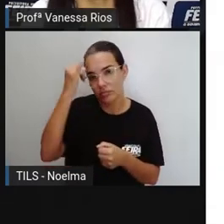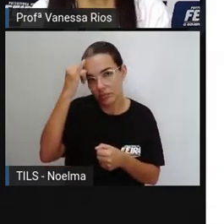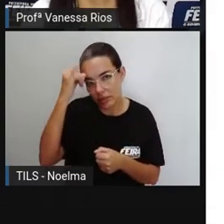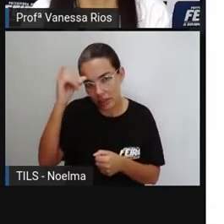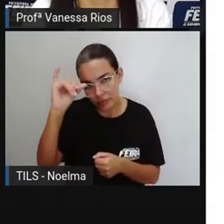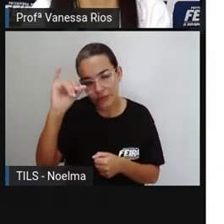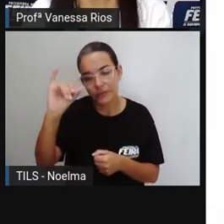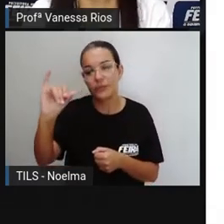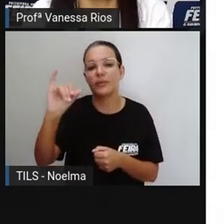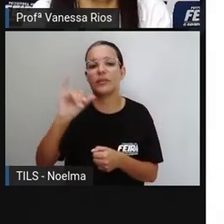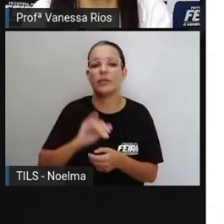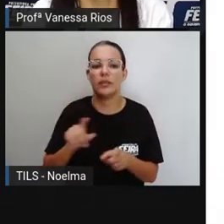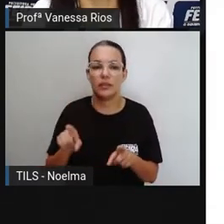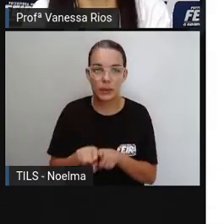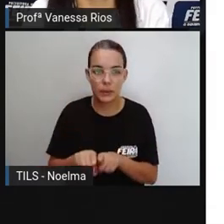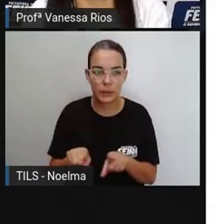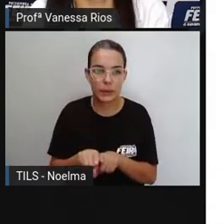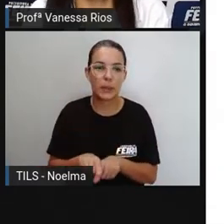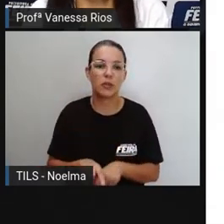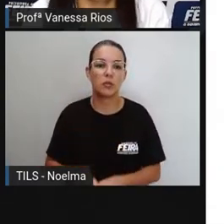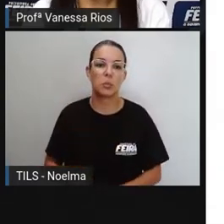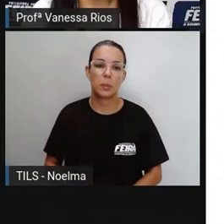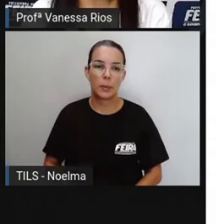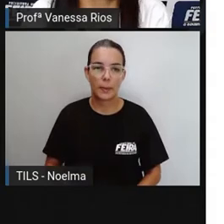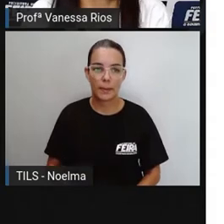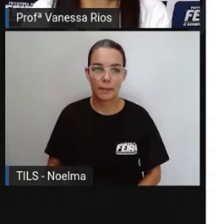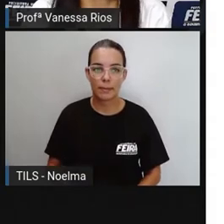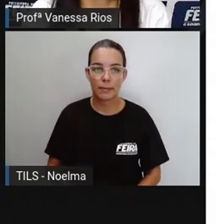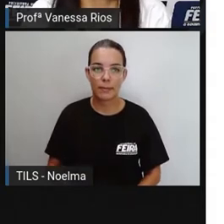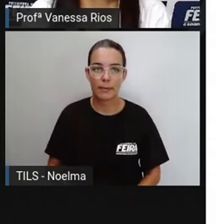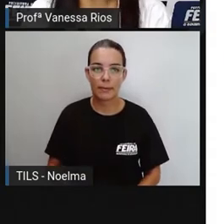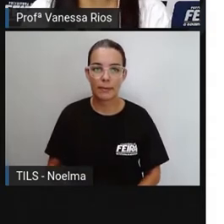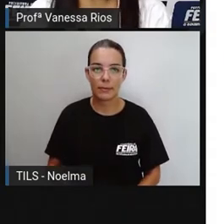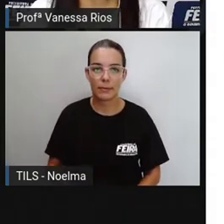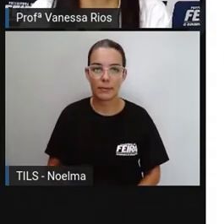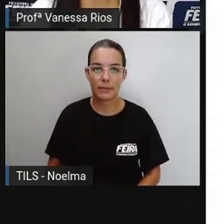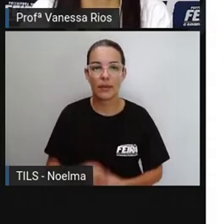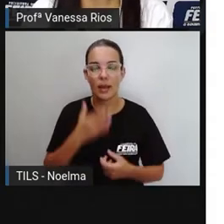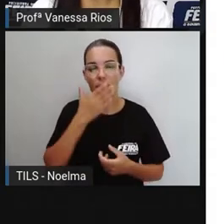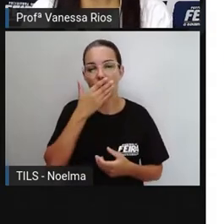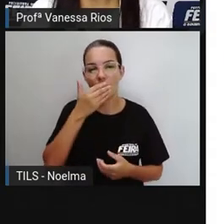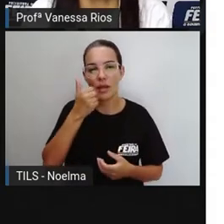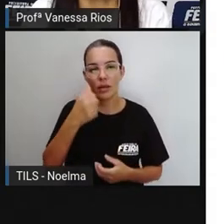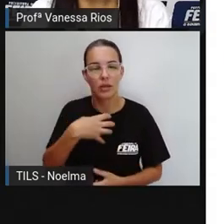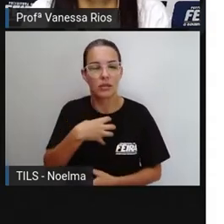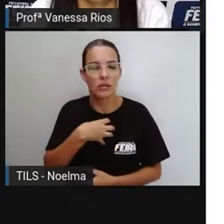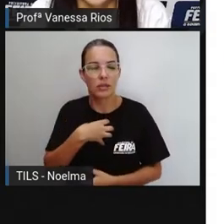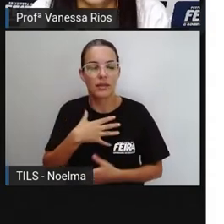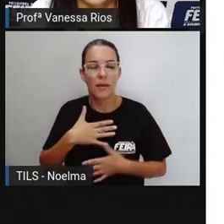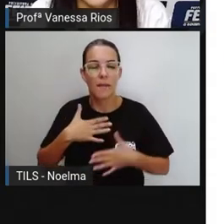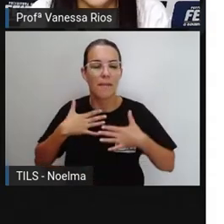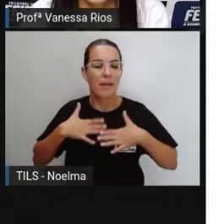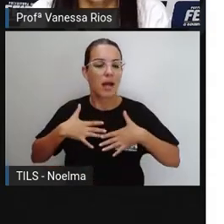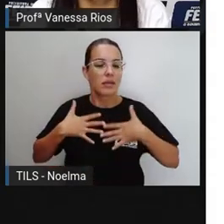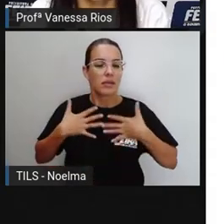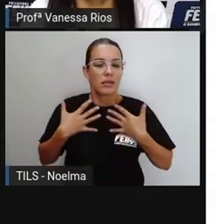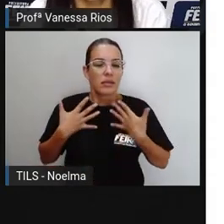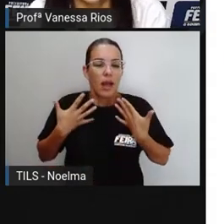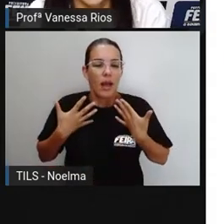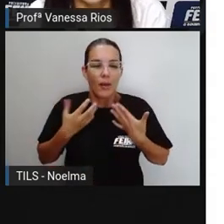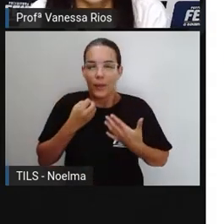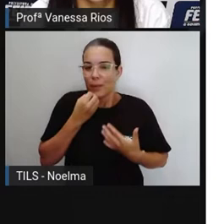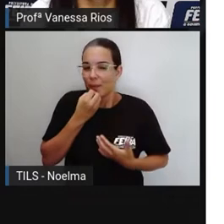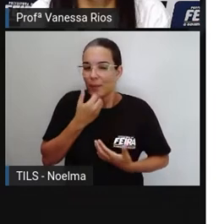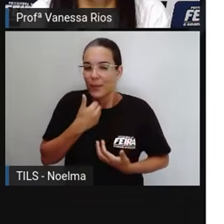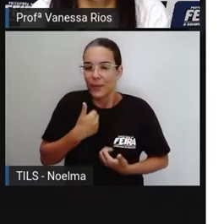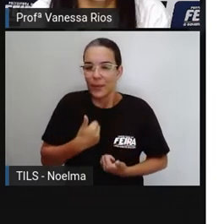o exercício físico, a atividade física ajudando nisso. Melhora também a sensação de prazer e